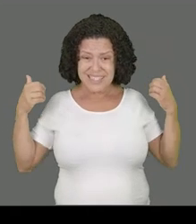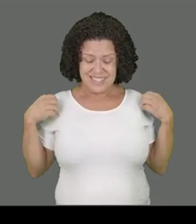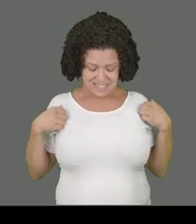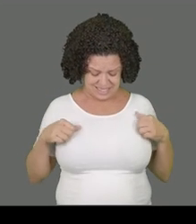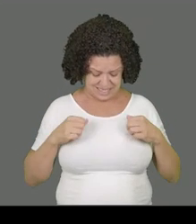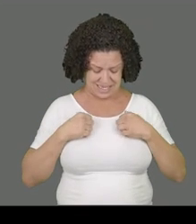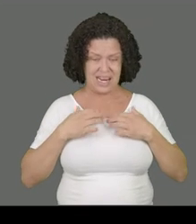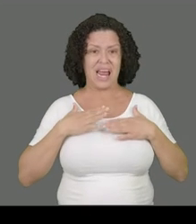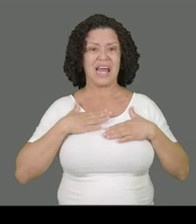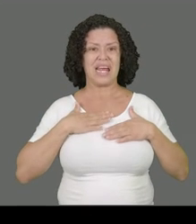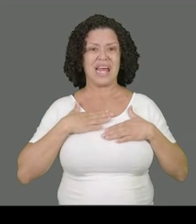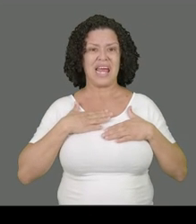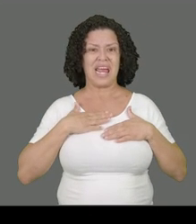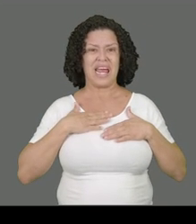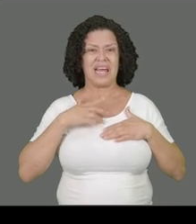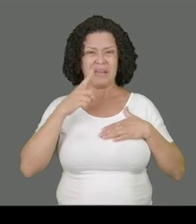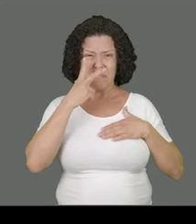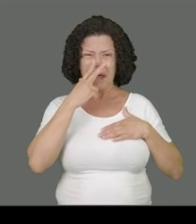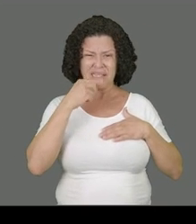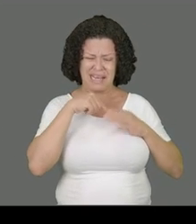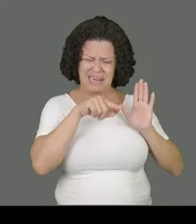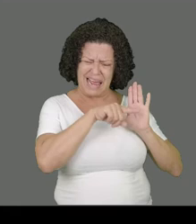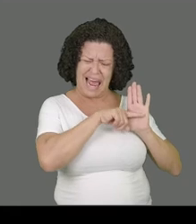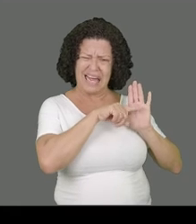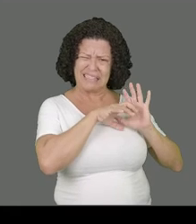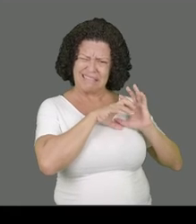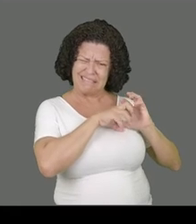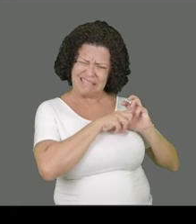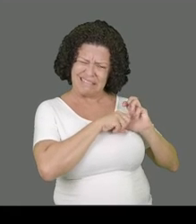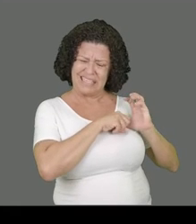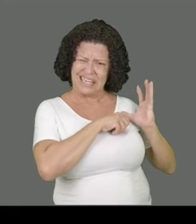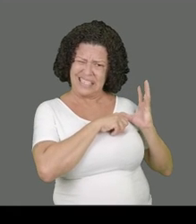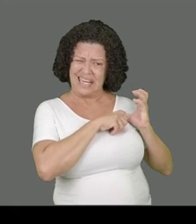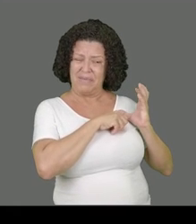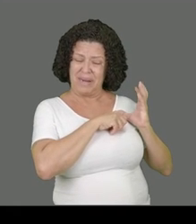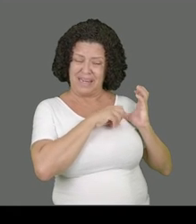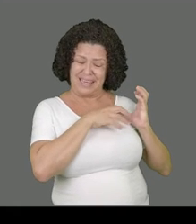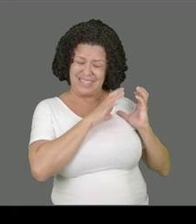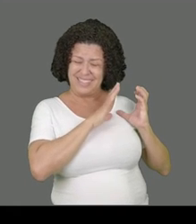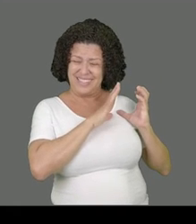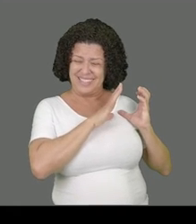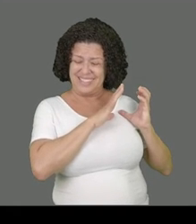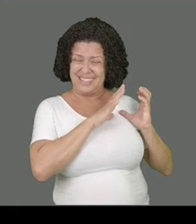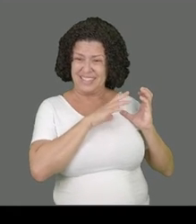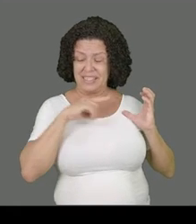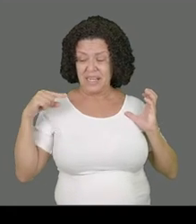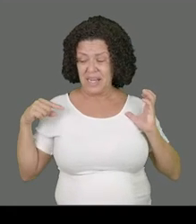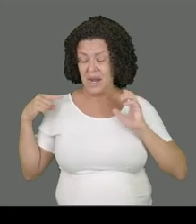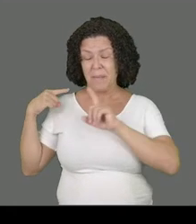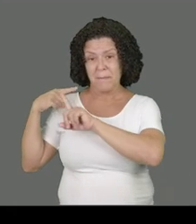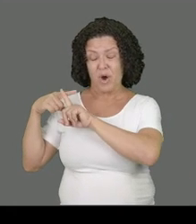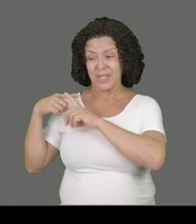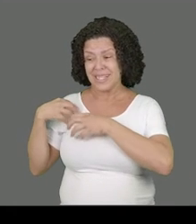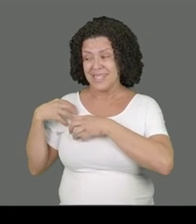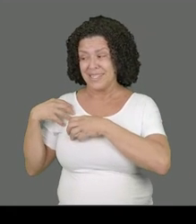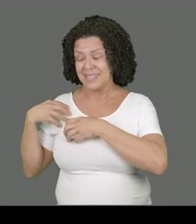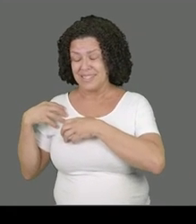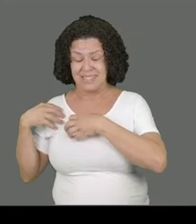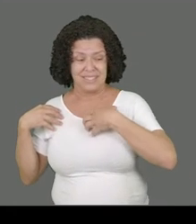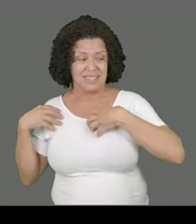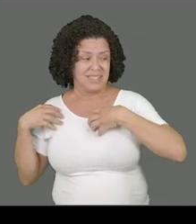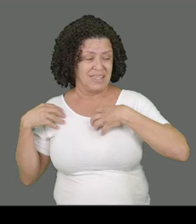que a gente tem em nós, aquele nosso lado sombra que está sempre querendo brigar, que está sempre